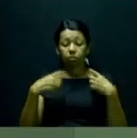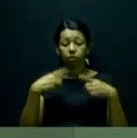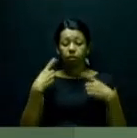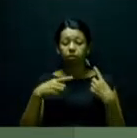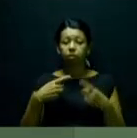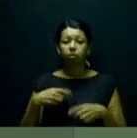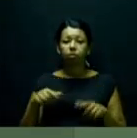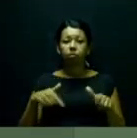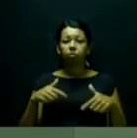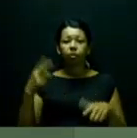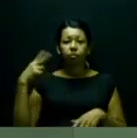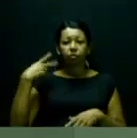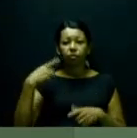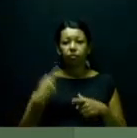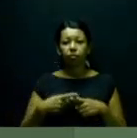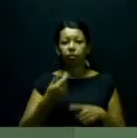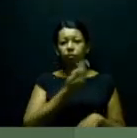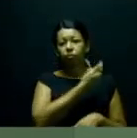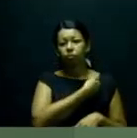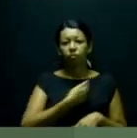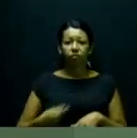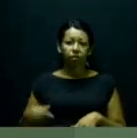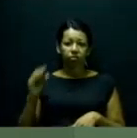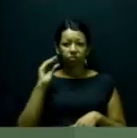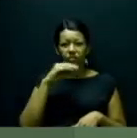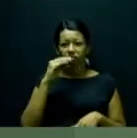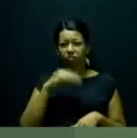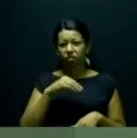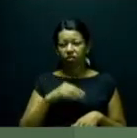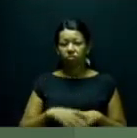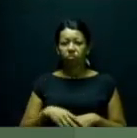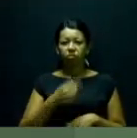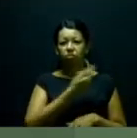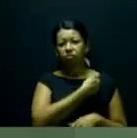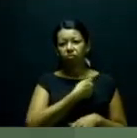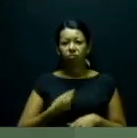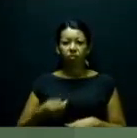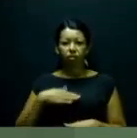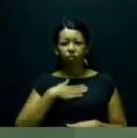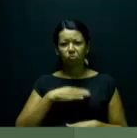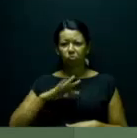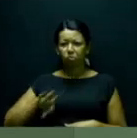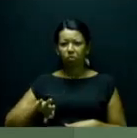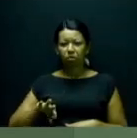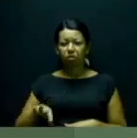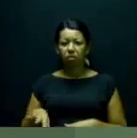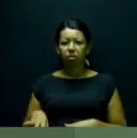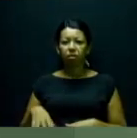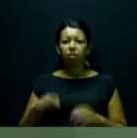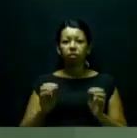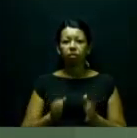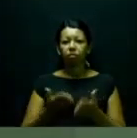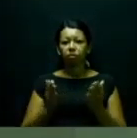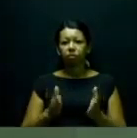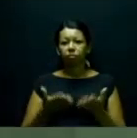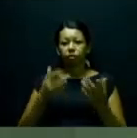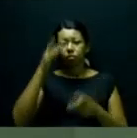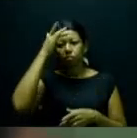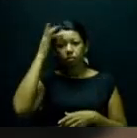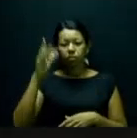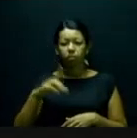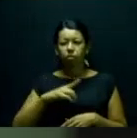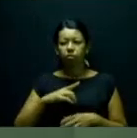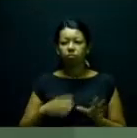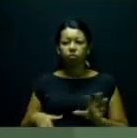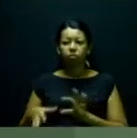do parlamento, é que o governo é fraco. O governo não gosta de pobre, né? Não duvido que alguém que tenha convênio da Unimed vai ficar na fila